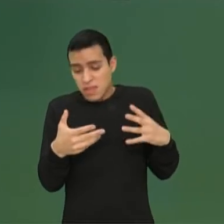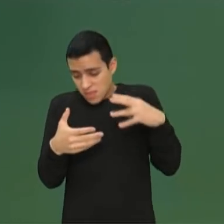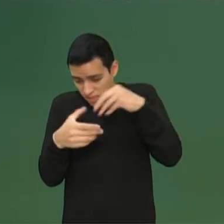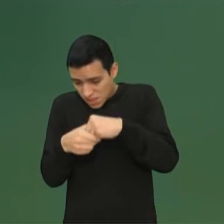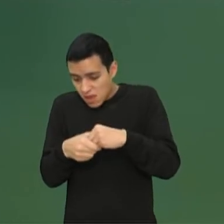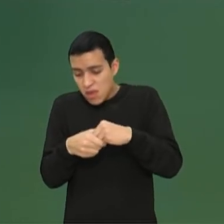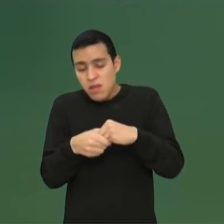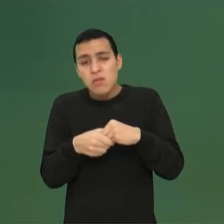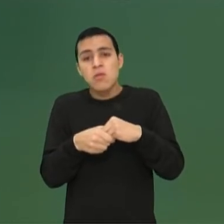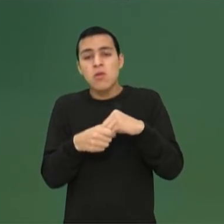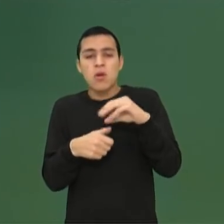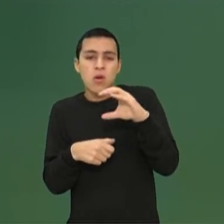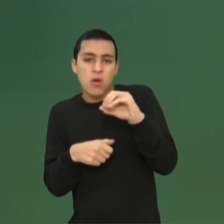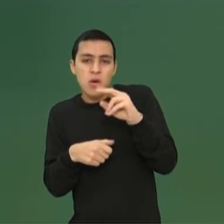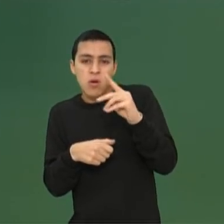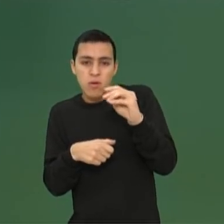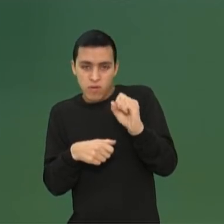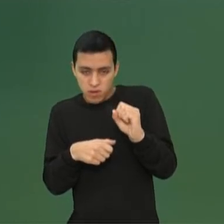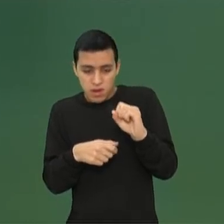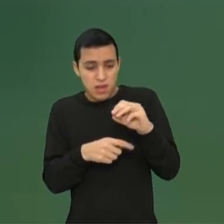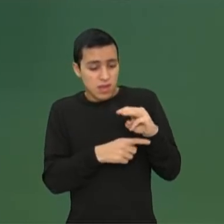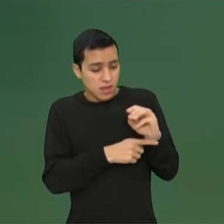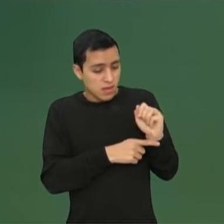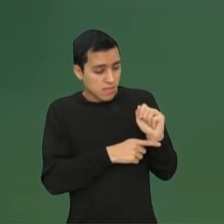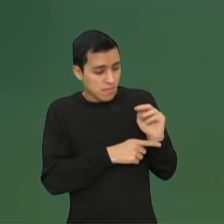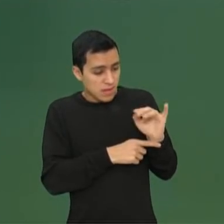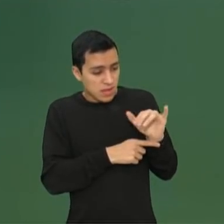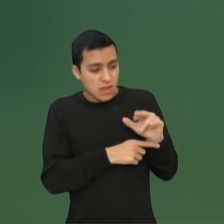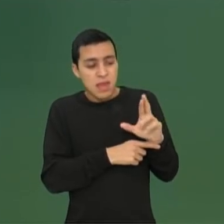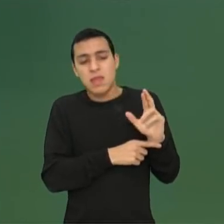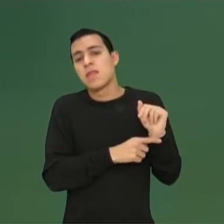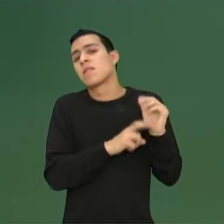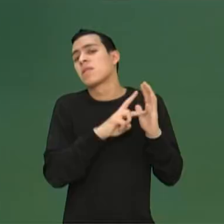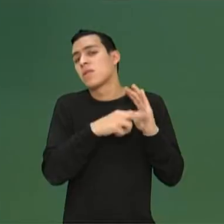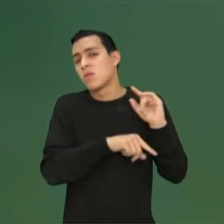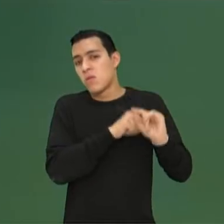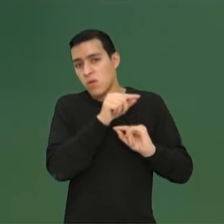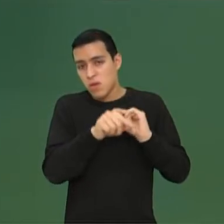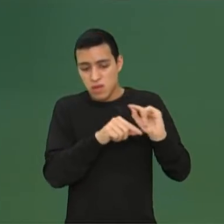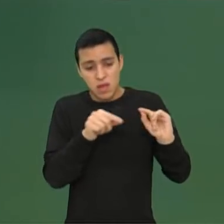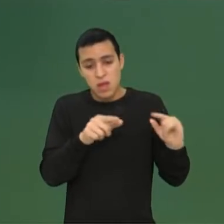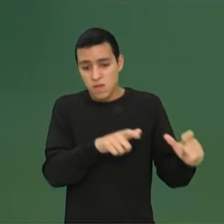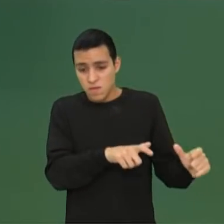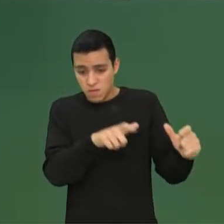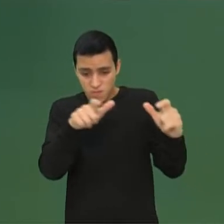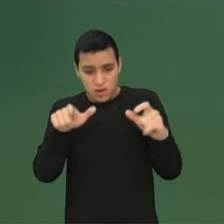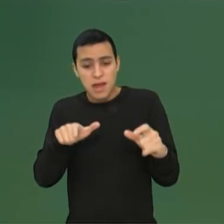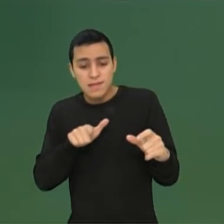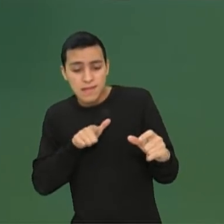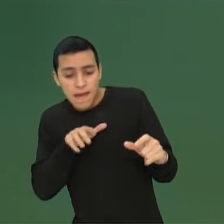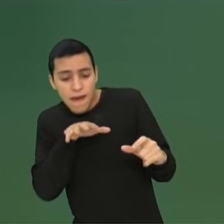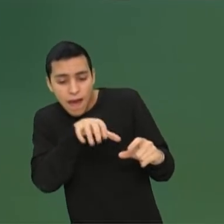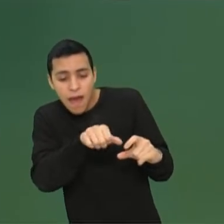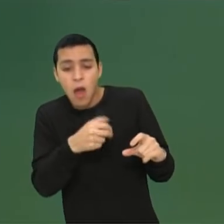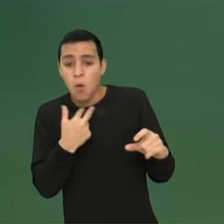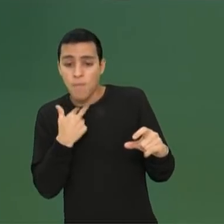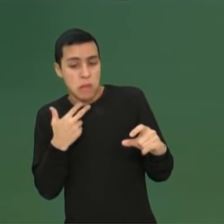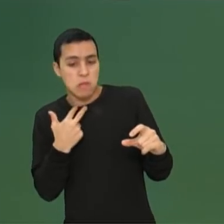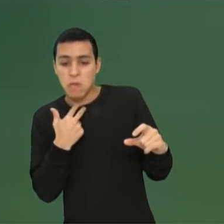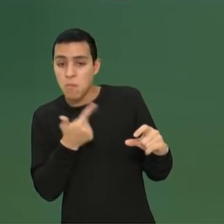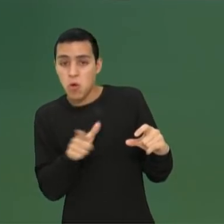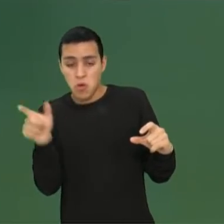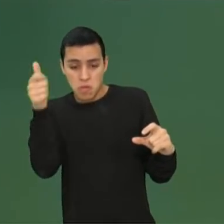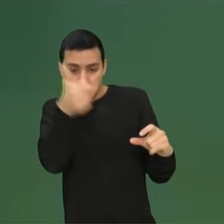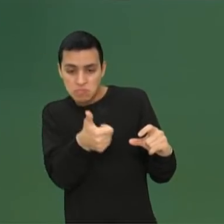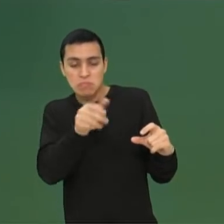nos corpos. Então lembra, matéria é tudo aquilo que ocupa um lugar no espaço, tem massa